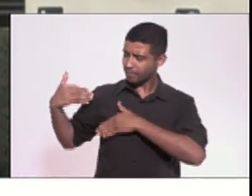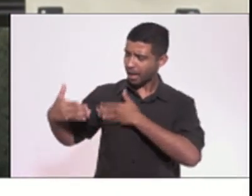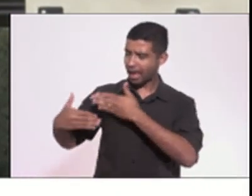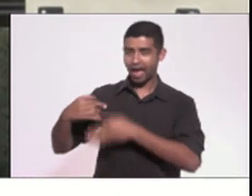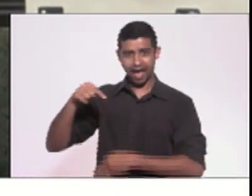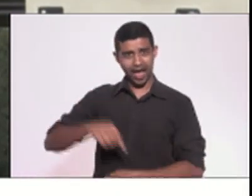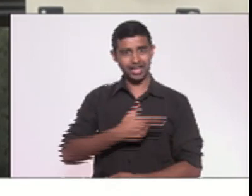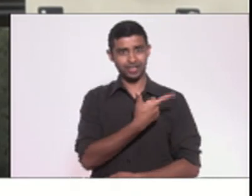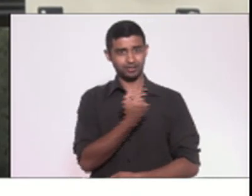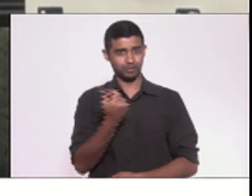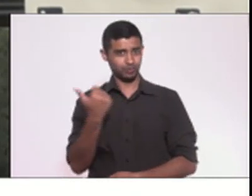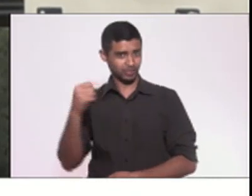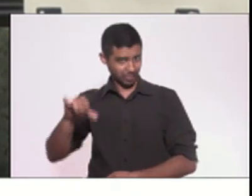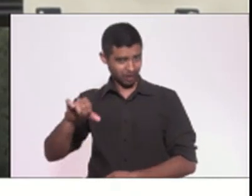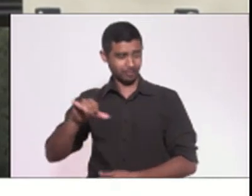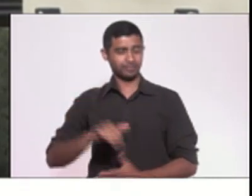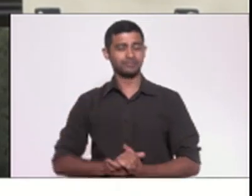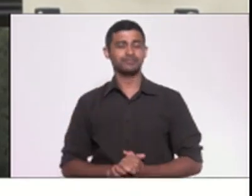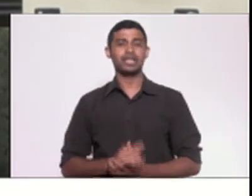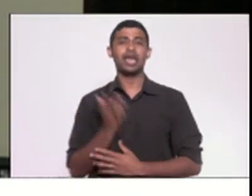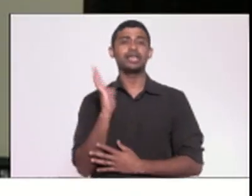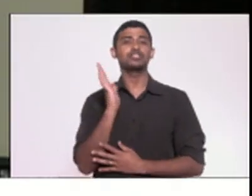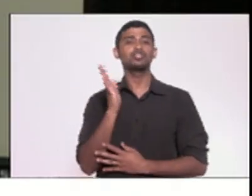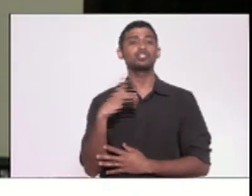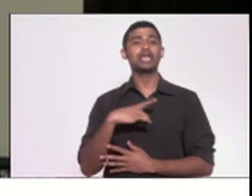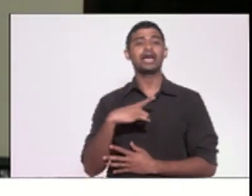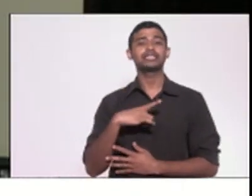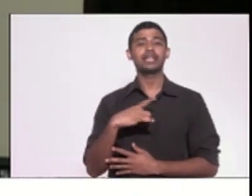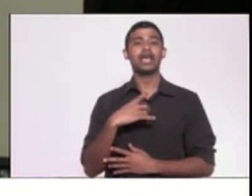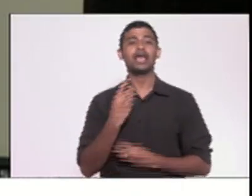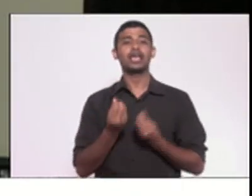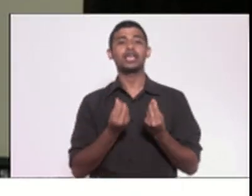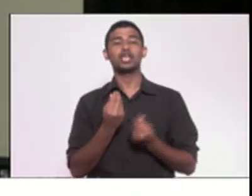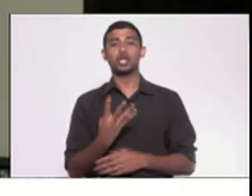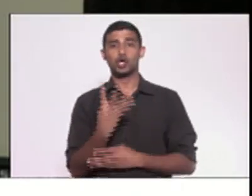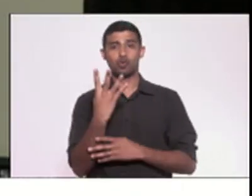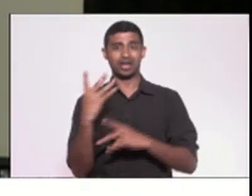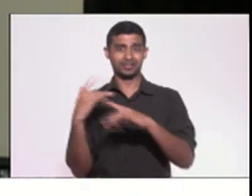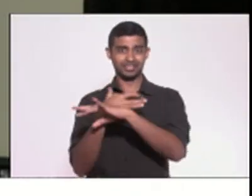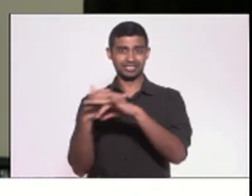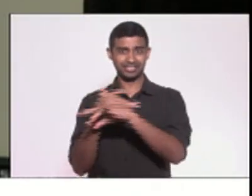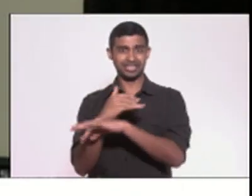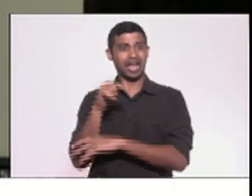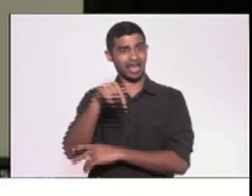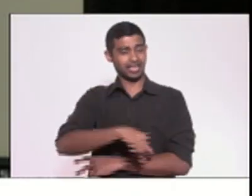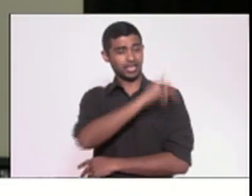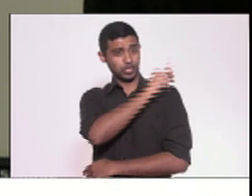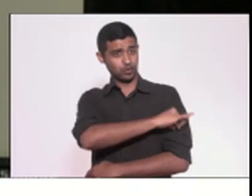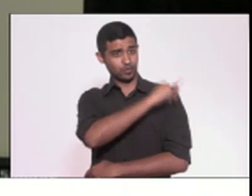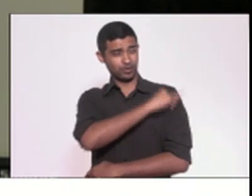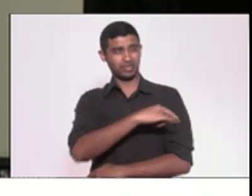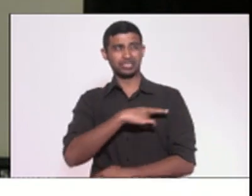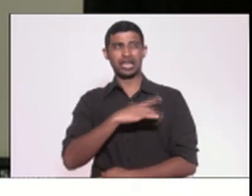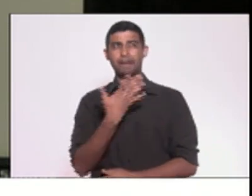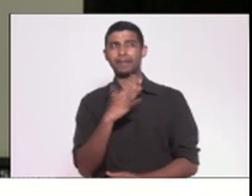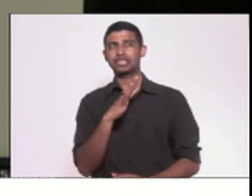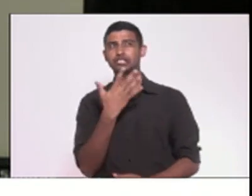ano, né, de 2019, já está em 104 cidades, né? Aqui no Rio de Janeiro temos mais